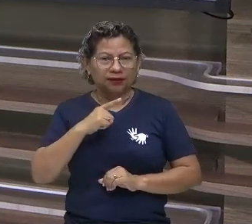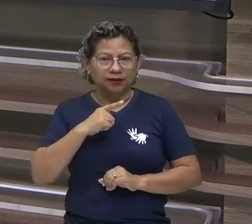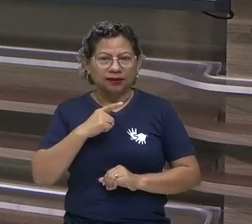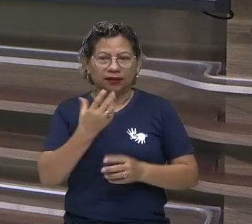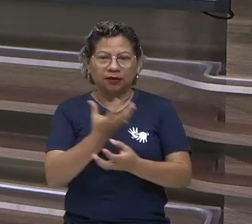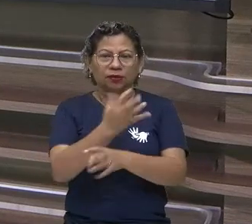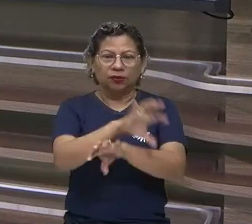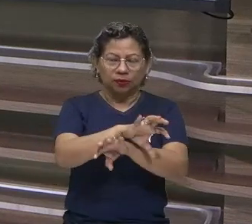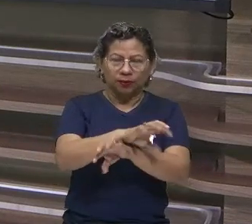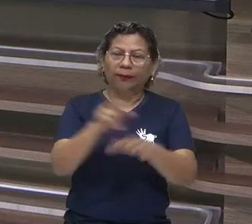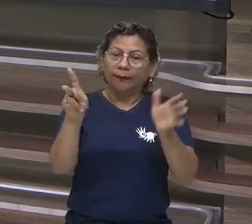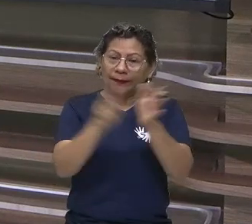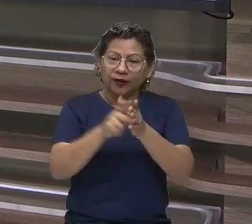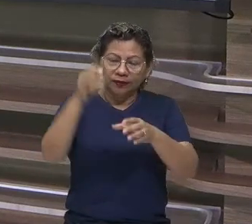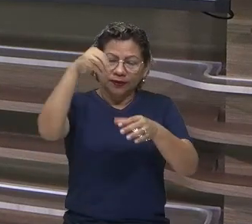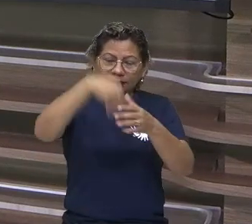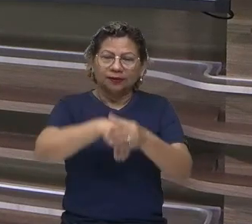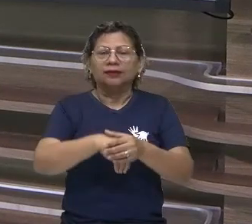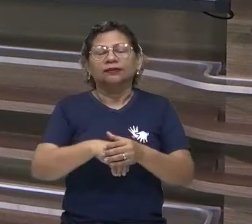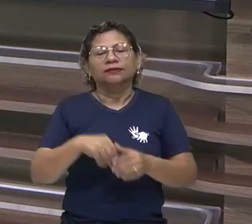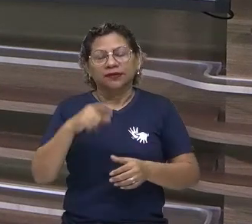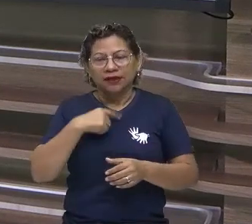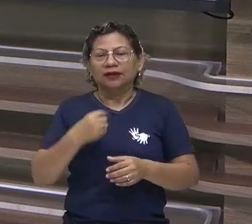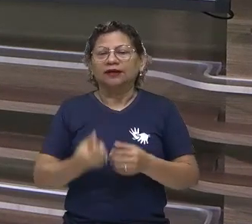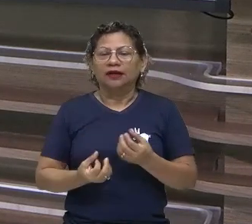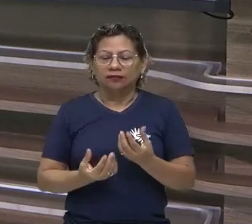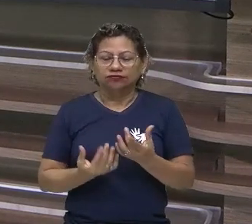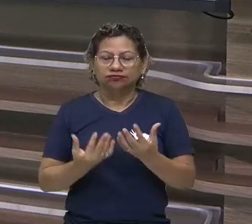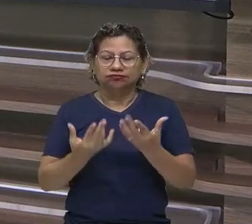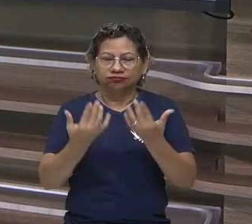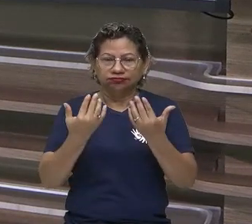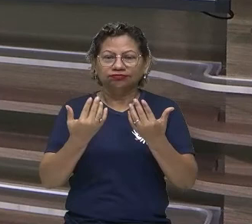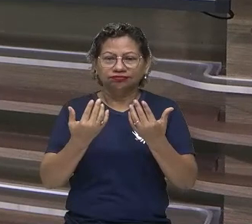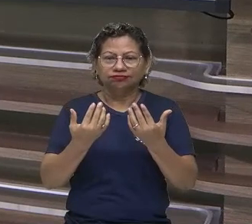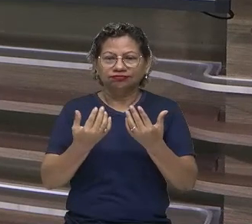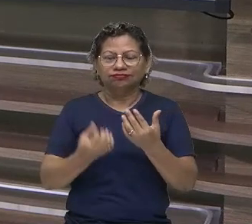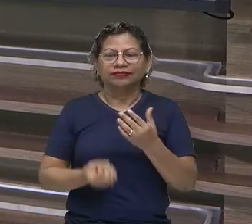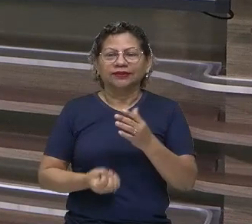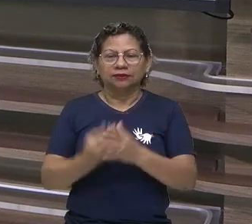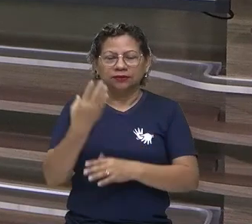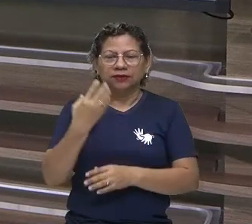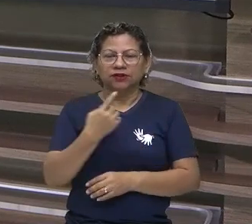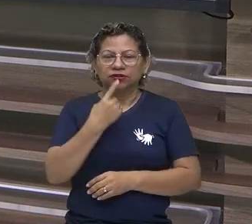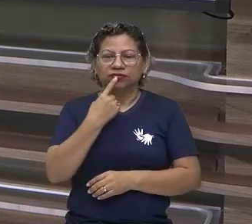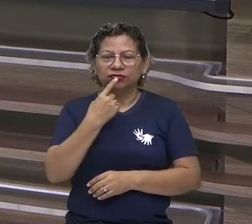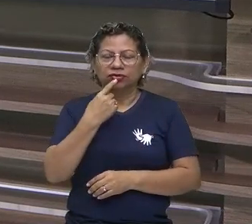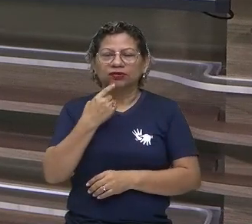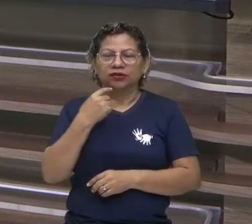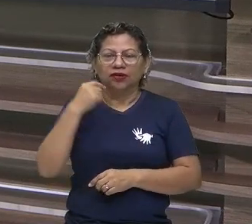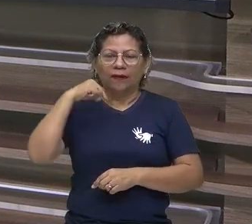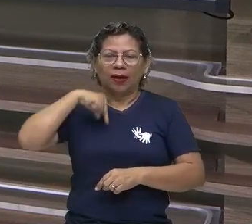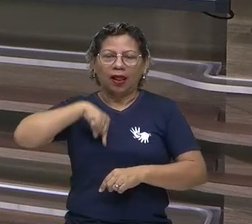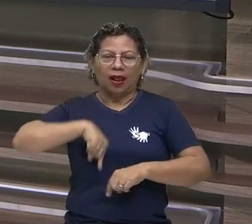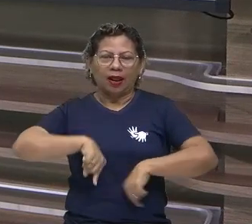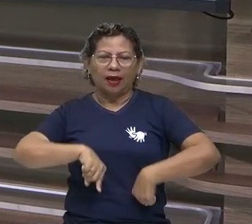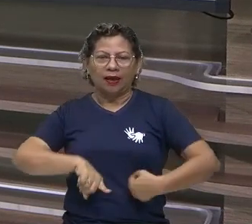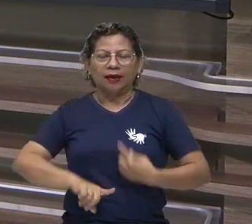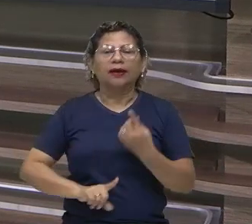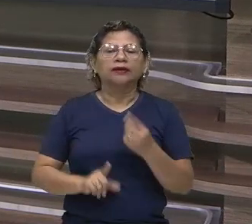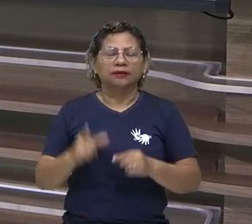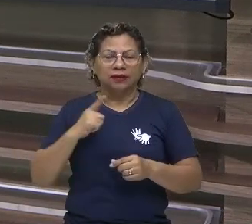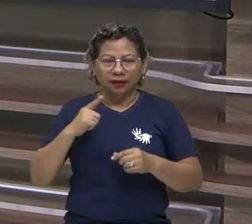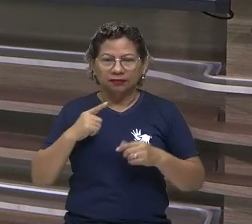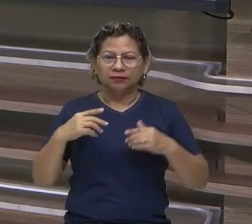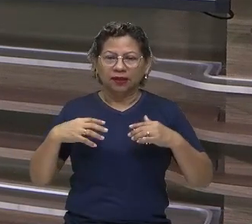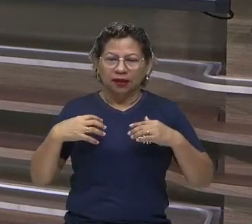produz células sanguíneas né então a gente observa a importância do sistema esquelético ele é um órgão Vivo é um algo que